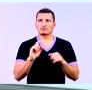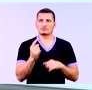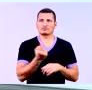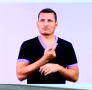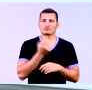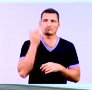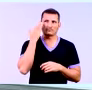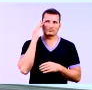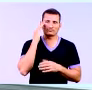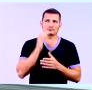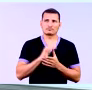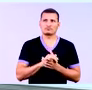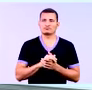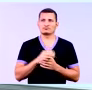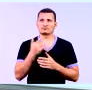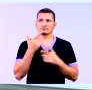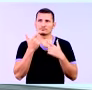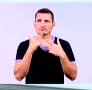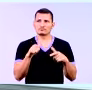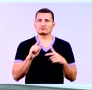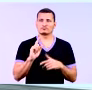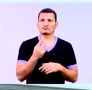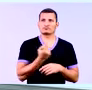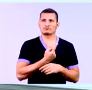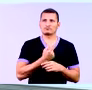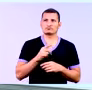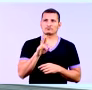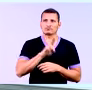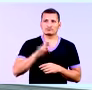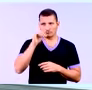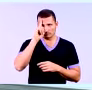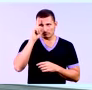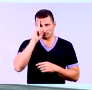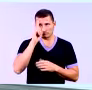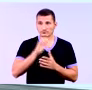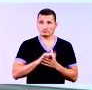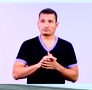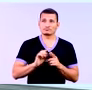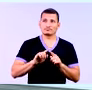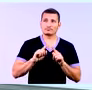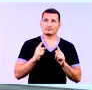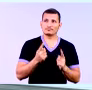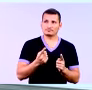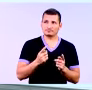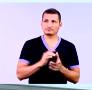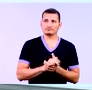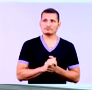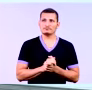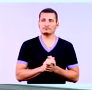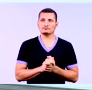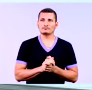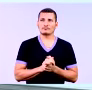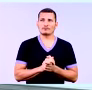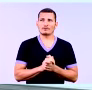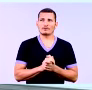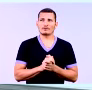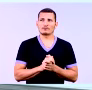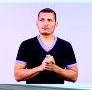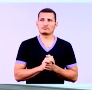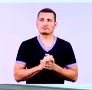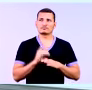entendemos, né, corriqueiramente, as linguagens que nós utilizamos no dia a dia, porém, num formalismo de um determinado